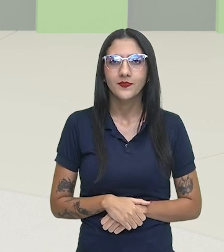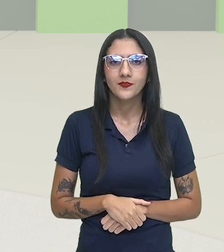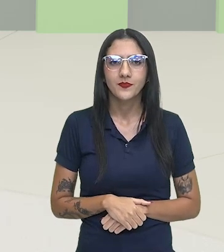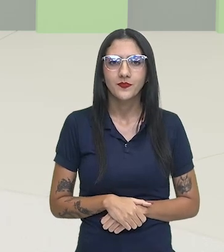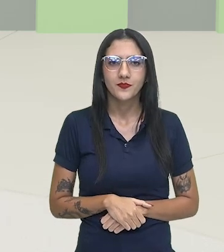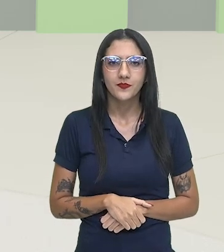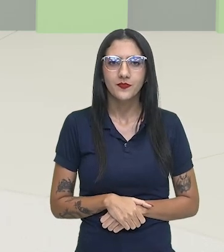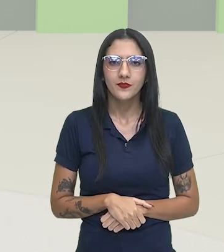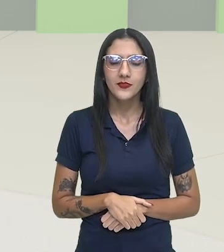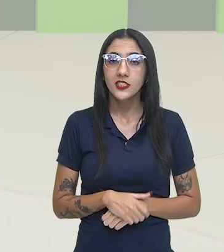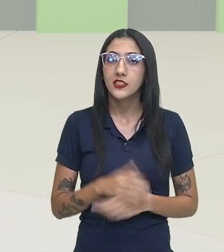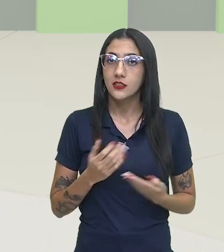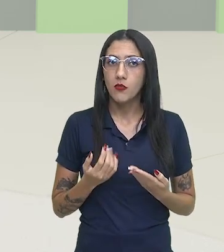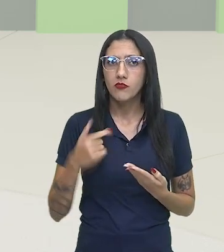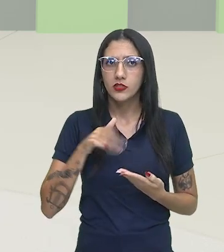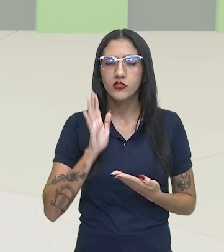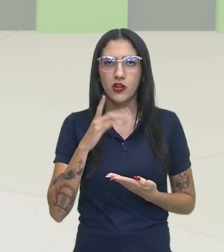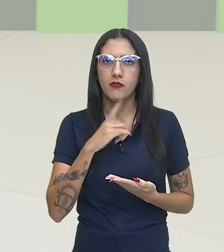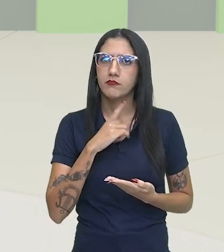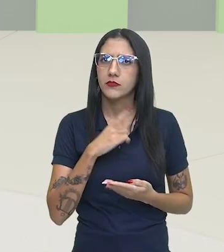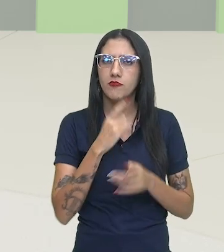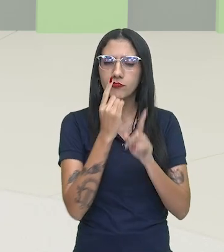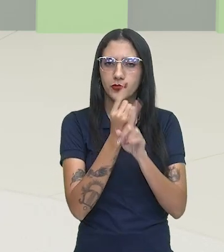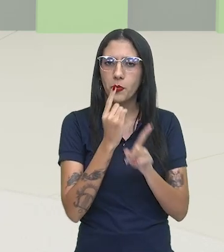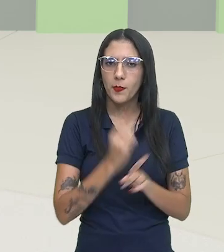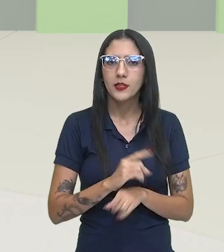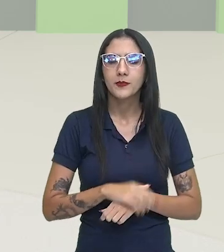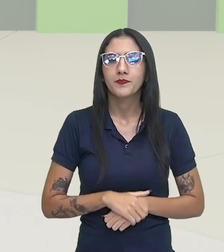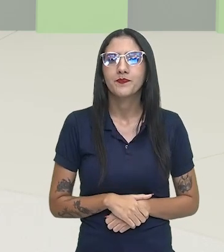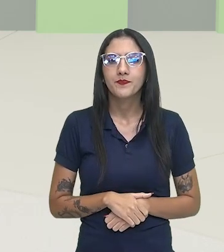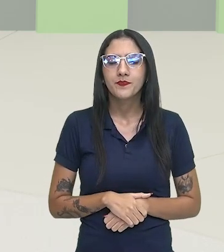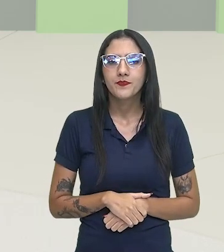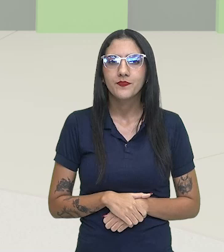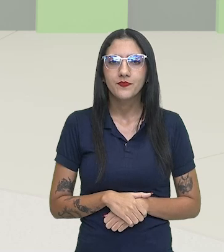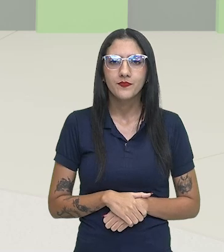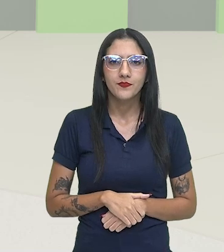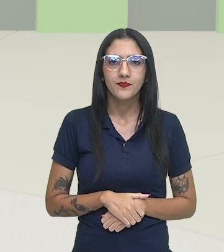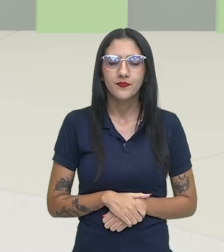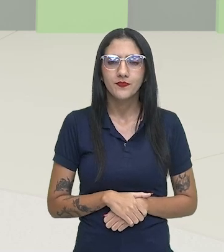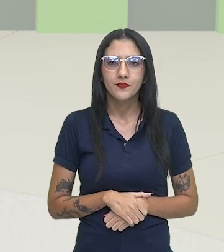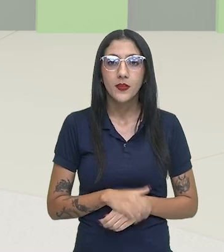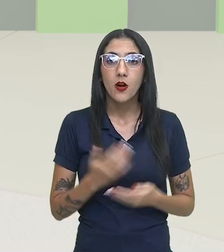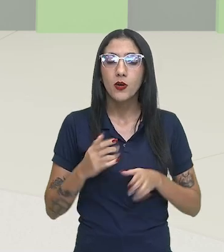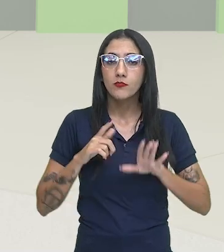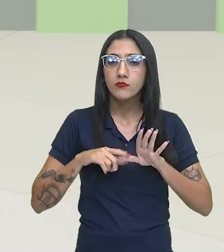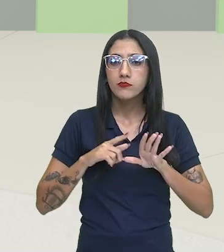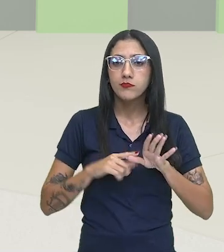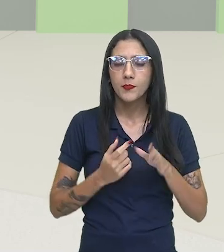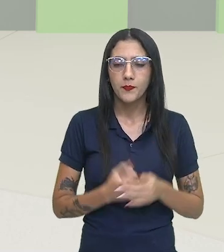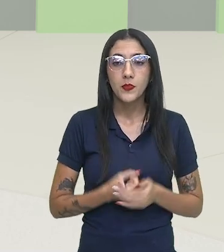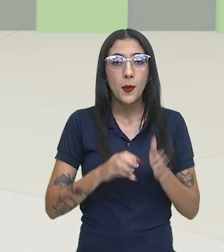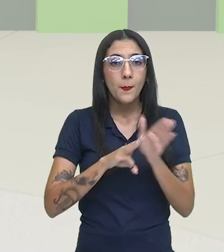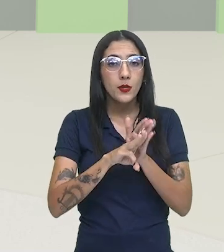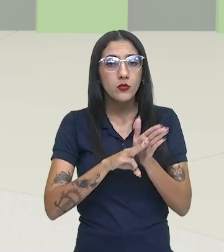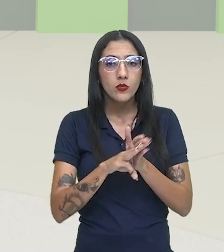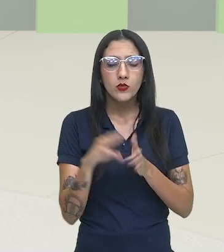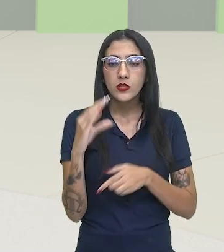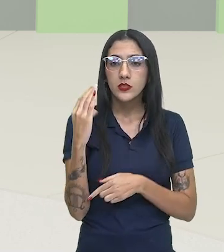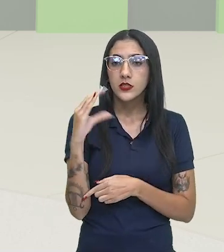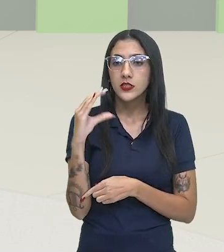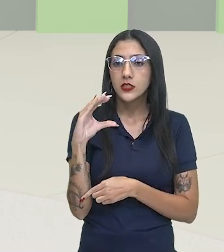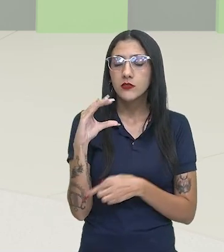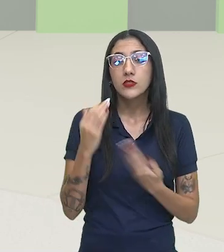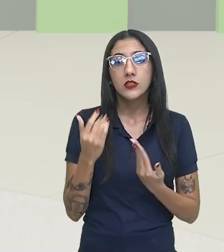Então, aí você já realizou descobertas. Metodologia científica. Sem você saber,